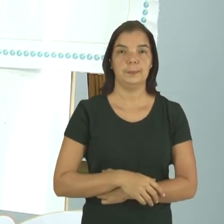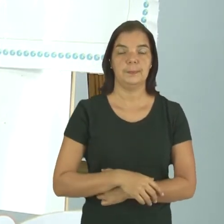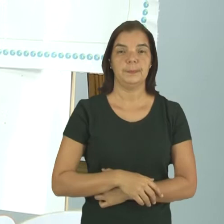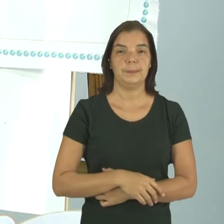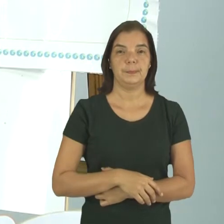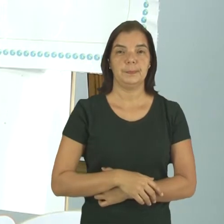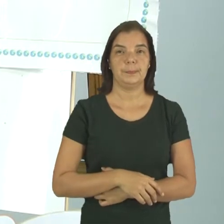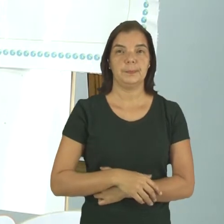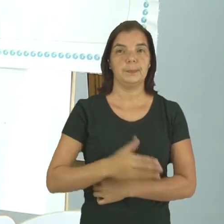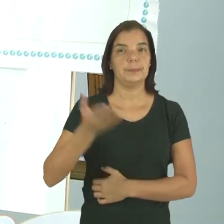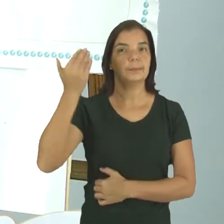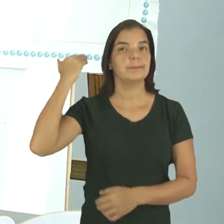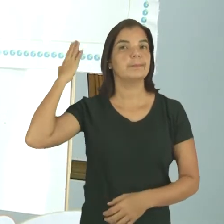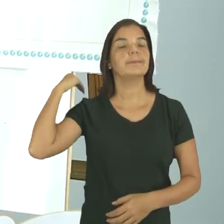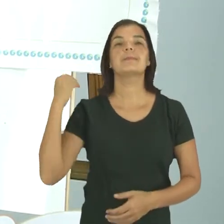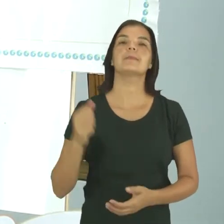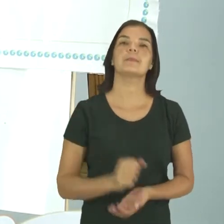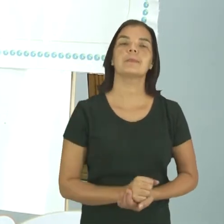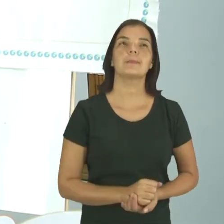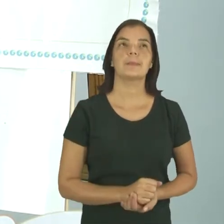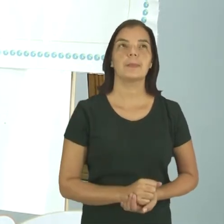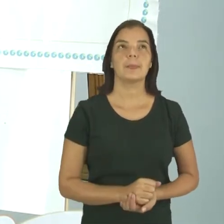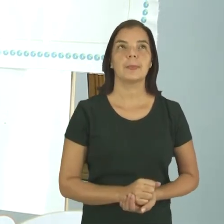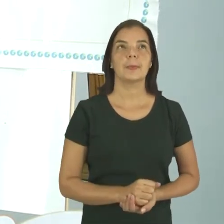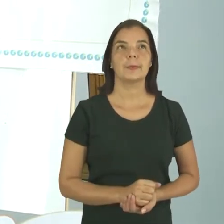ontem, do passado.